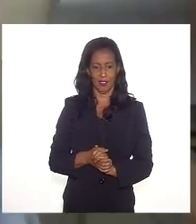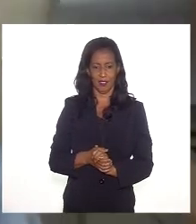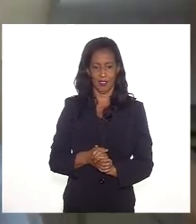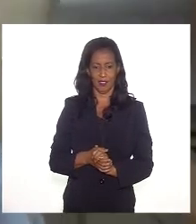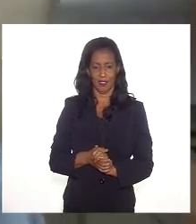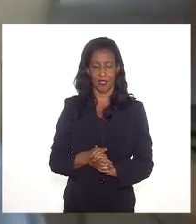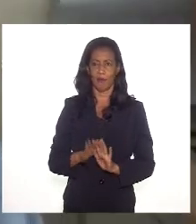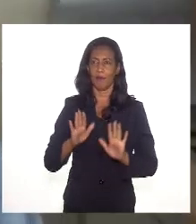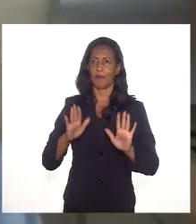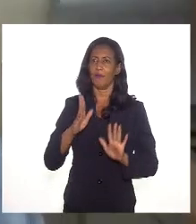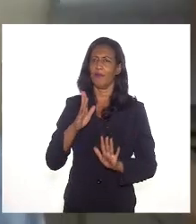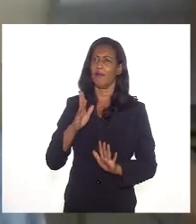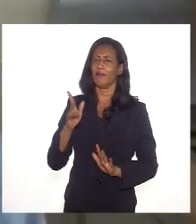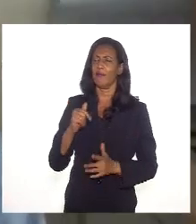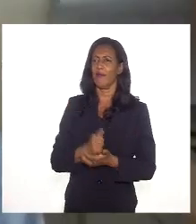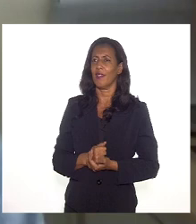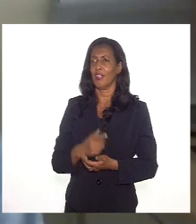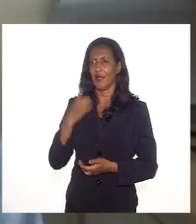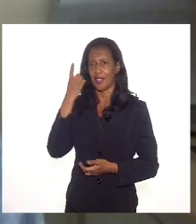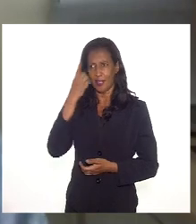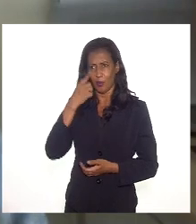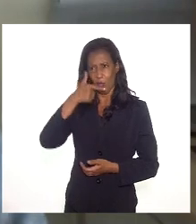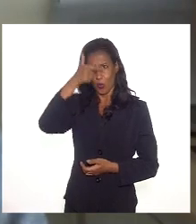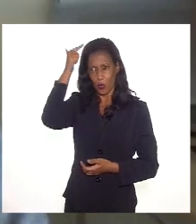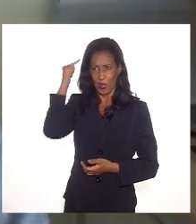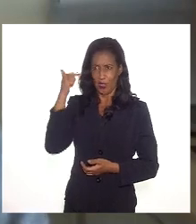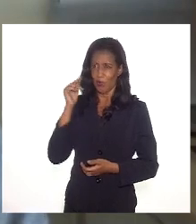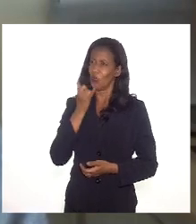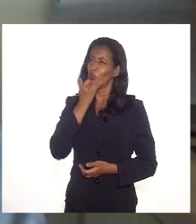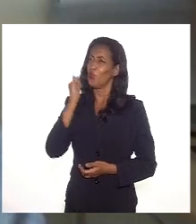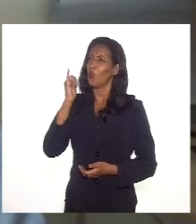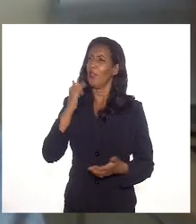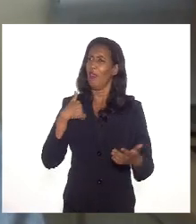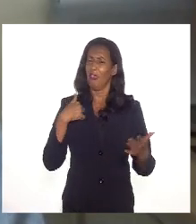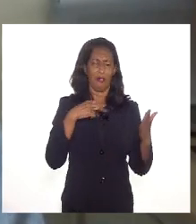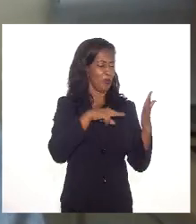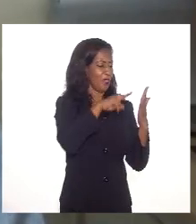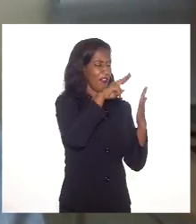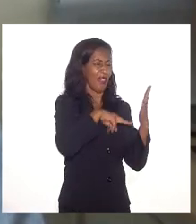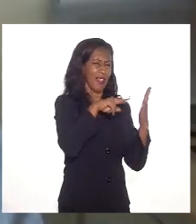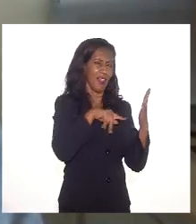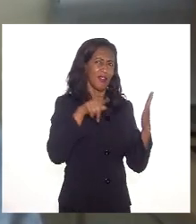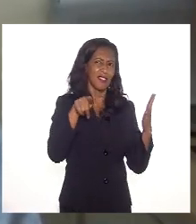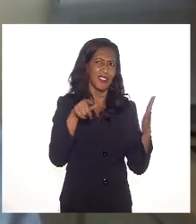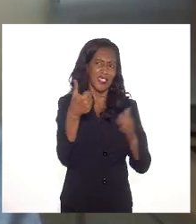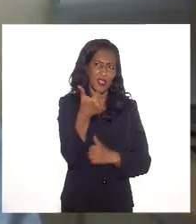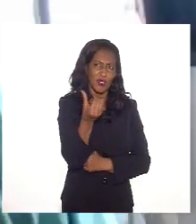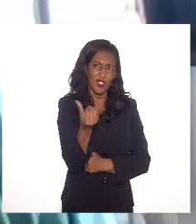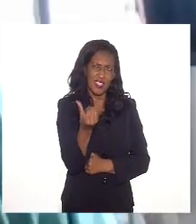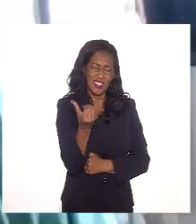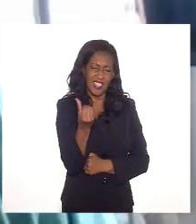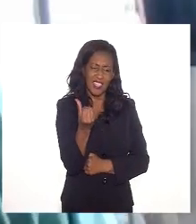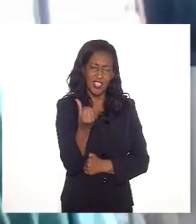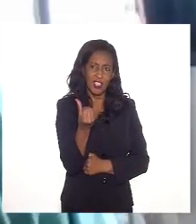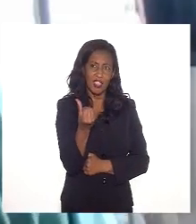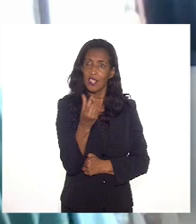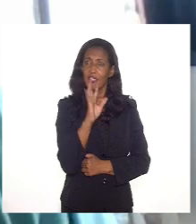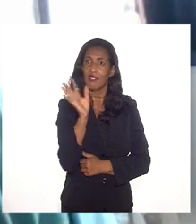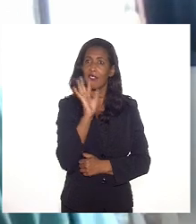presidente, é que eu estava lendo aqui, o senhor está no 16? Não. 18